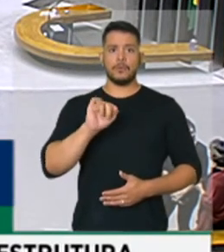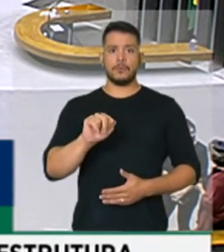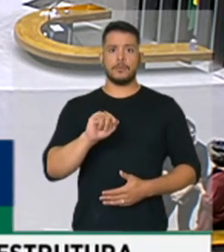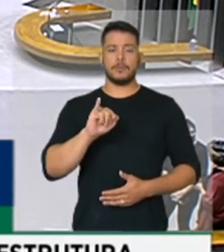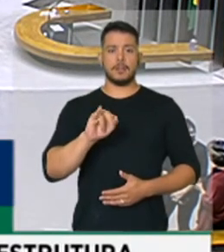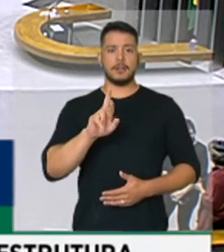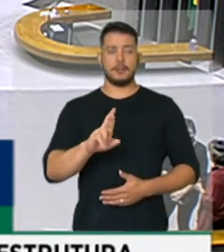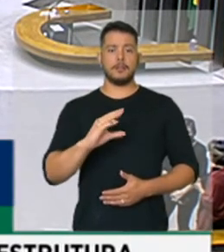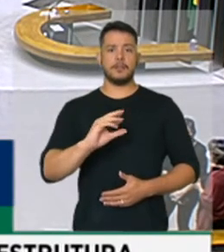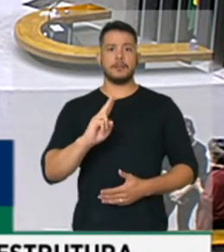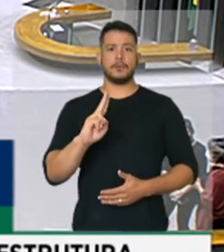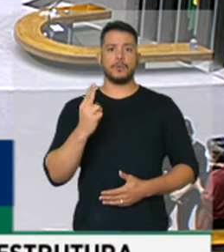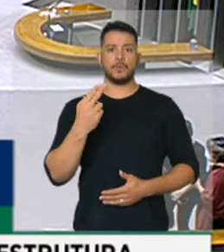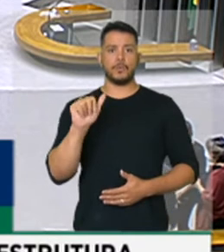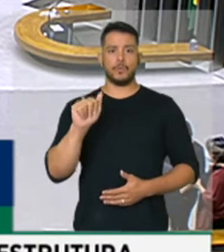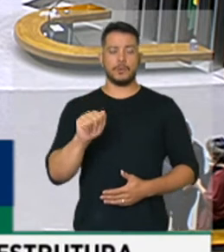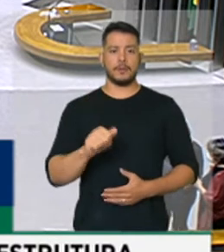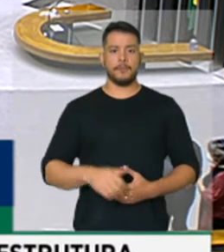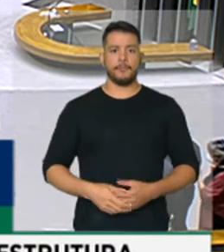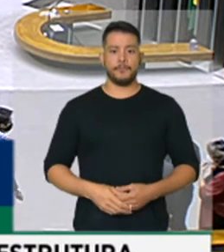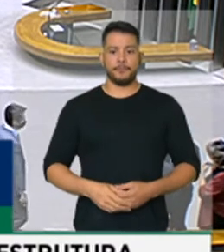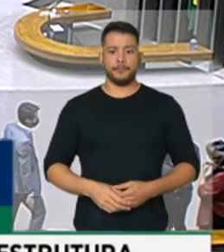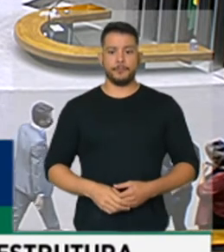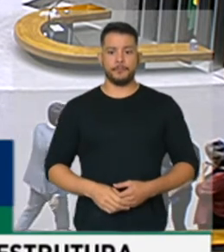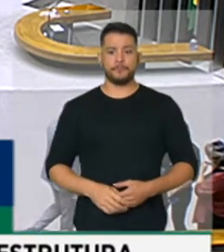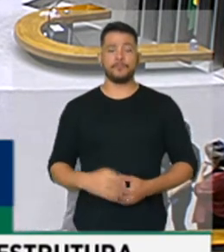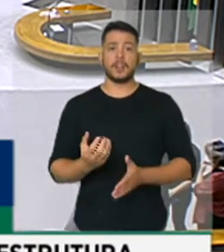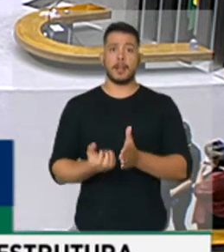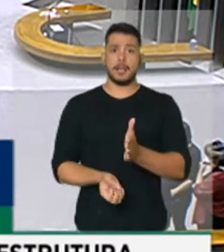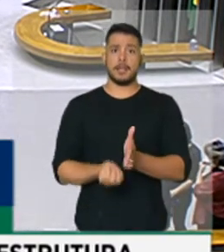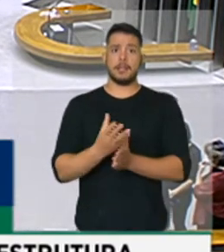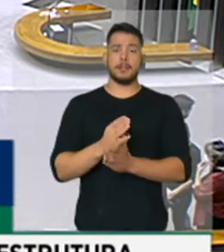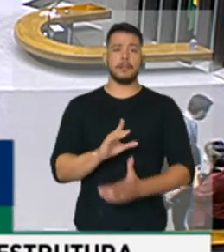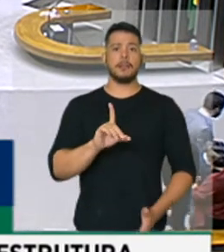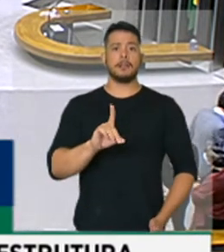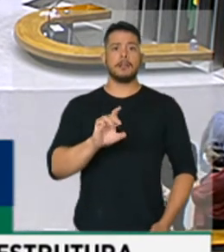de investimento em infraestrutura, debêntures de infraestrutura.